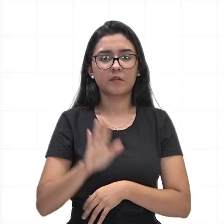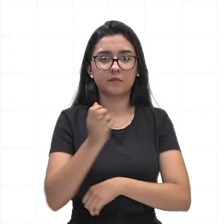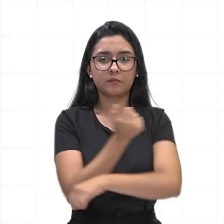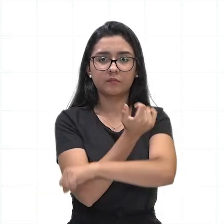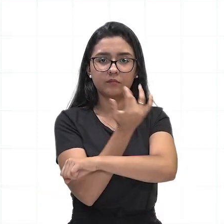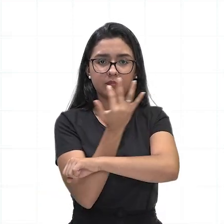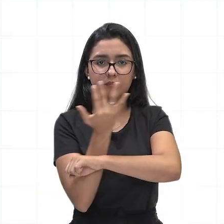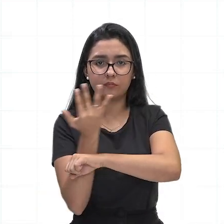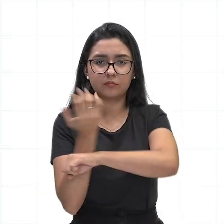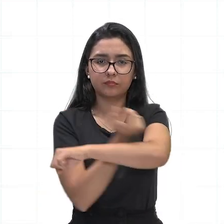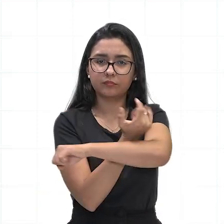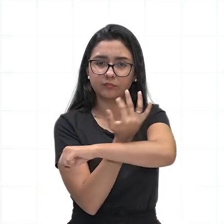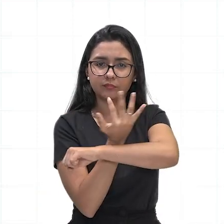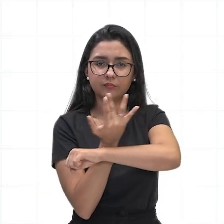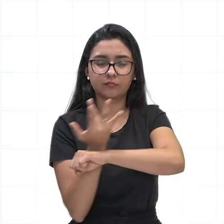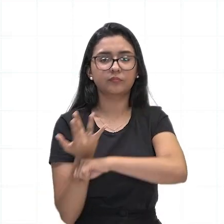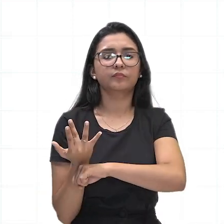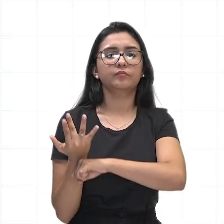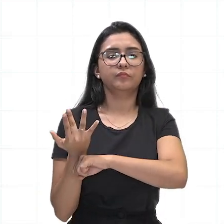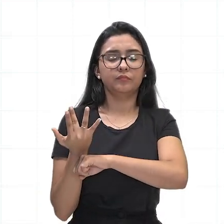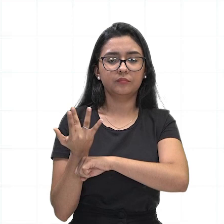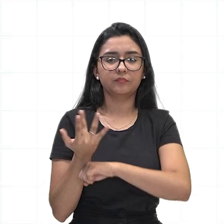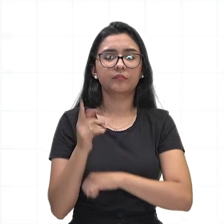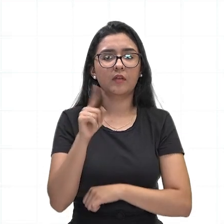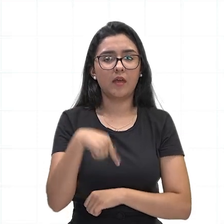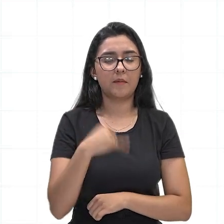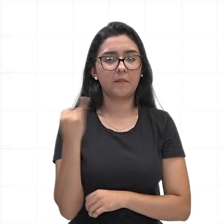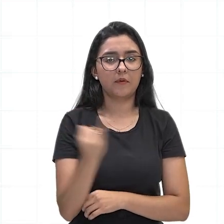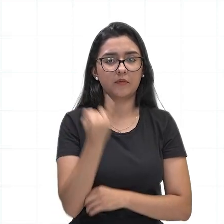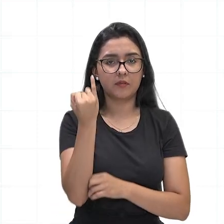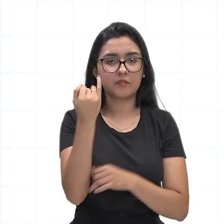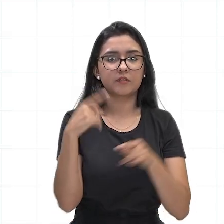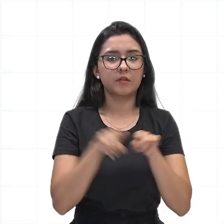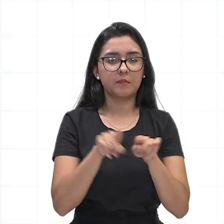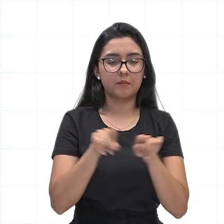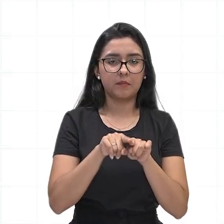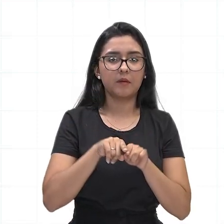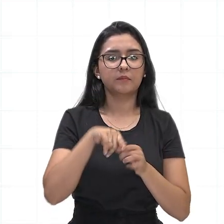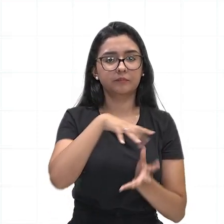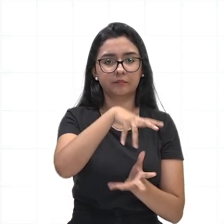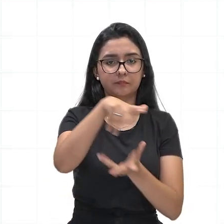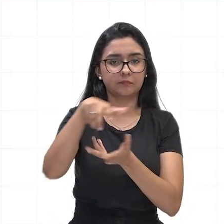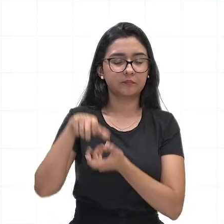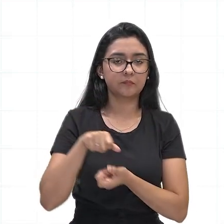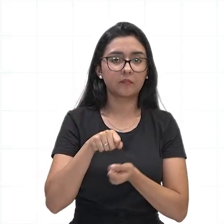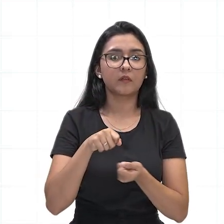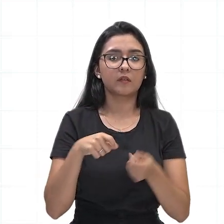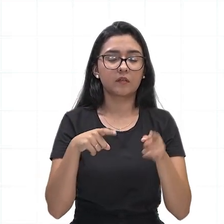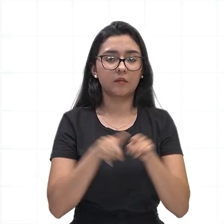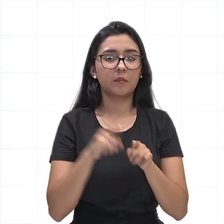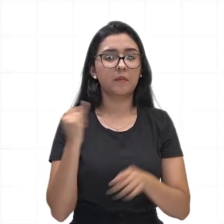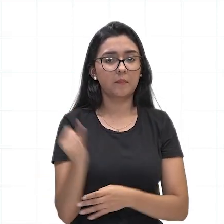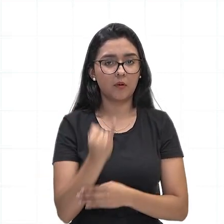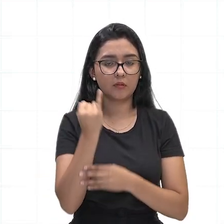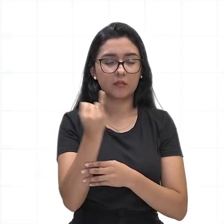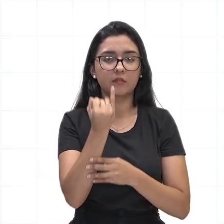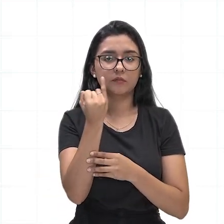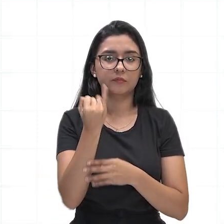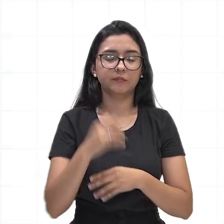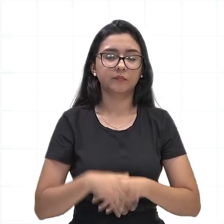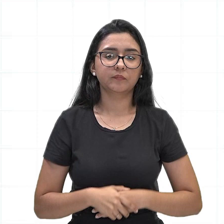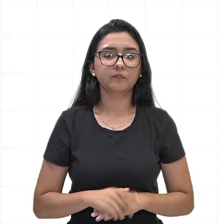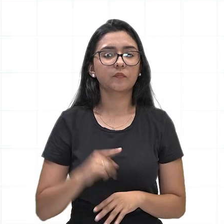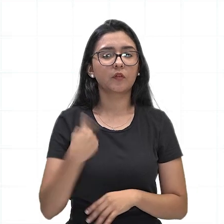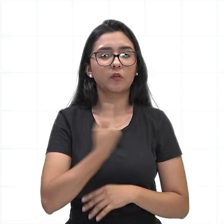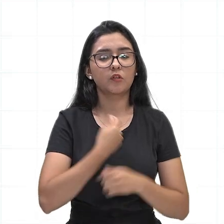formam alguns corais, por exemplo, né, que são muito importantes também para o ecossistema, né, tem uma importância